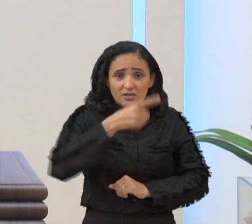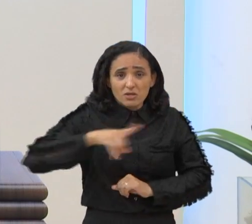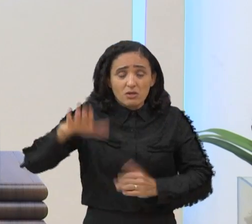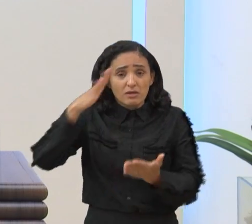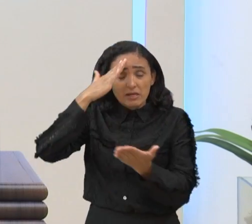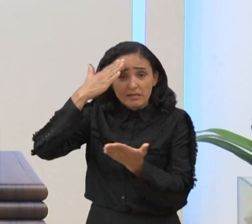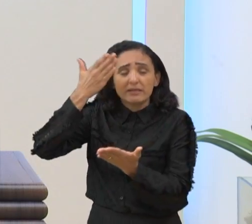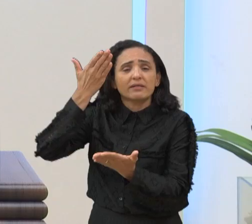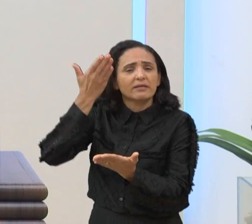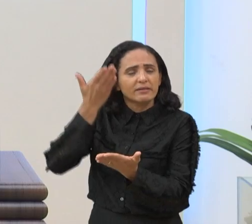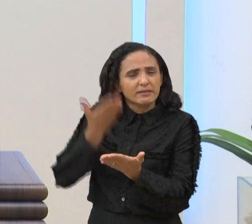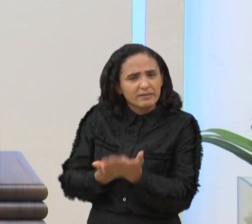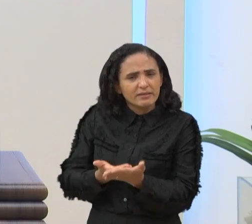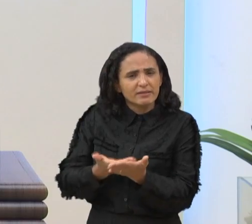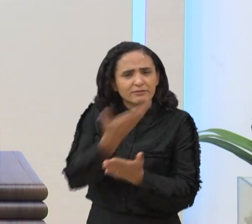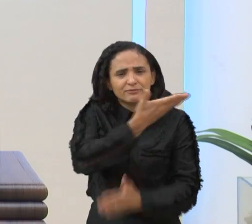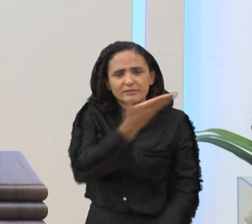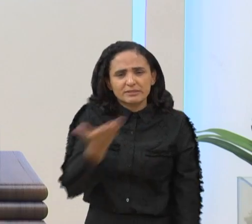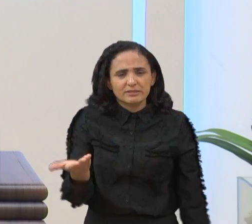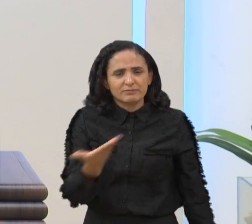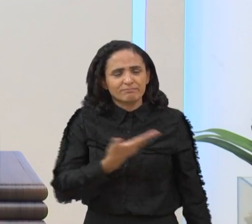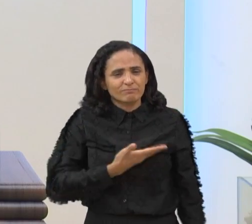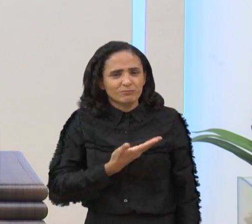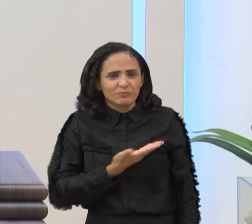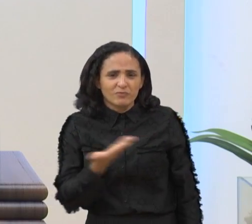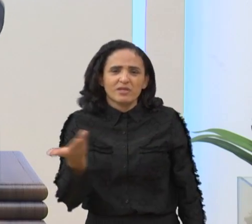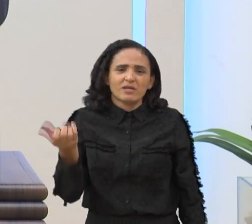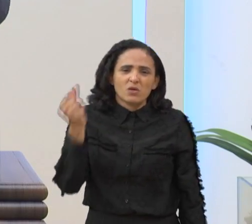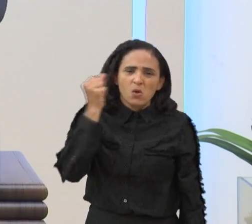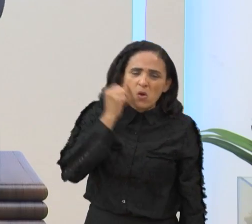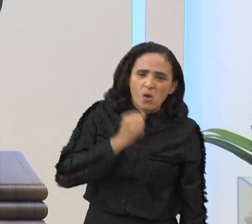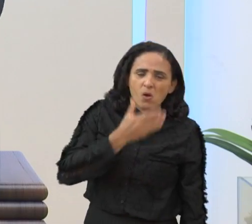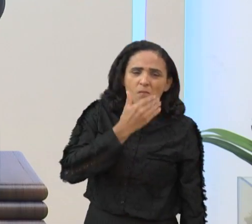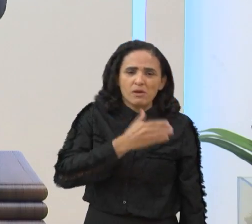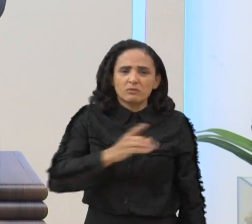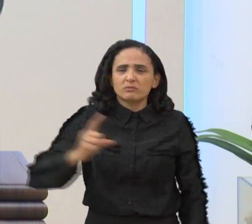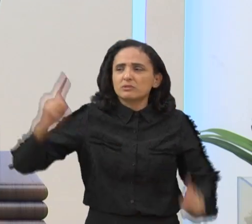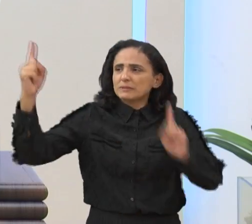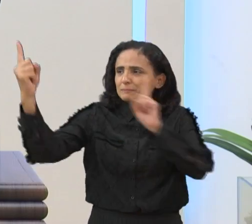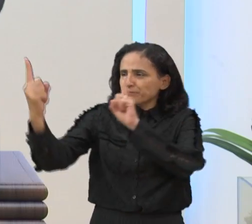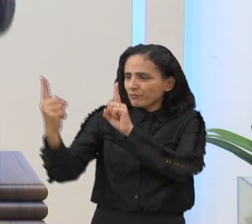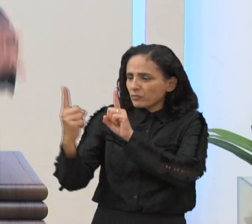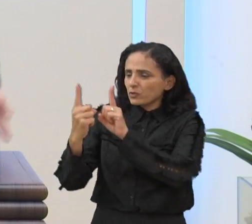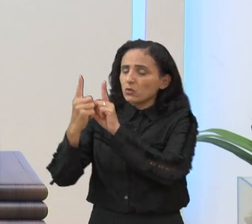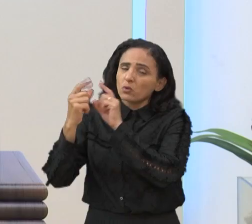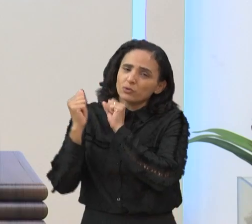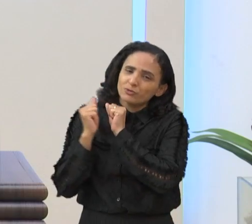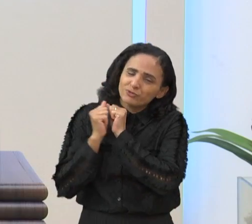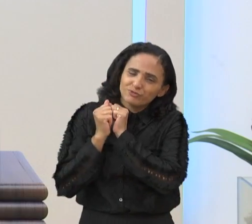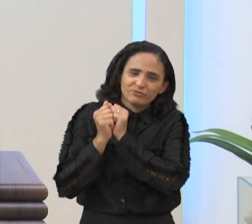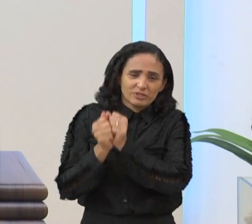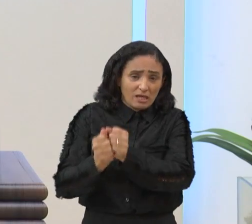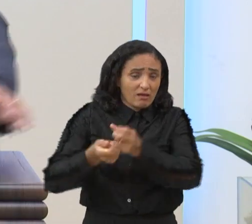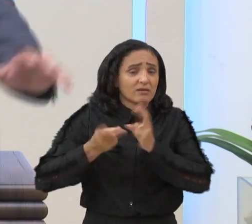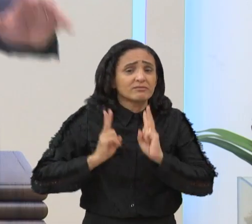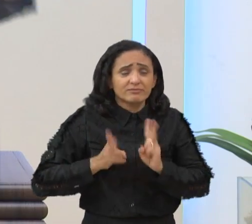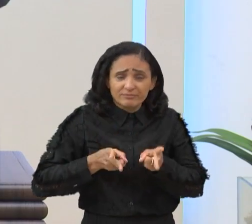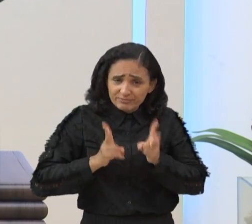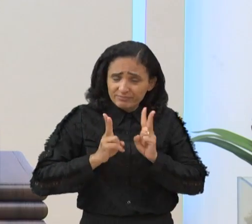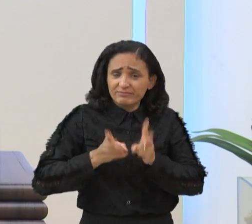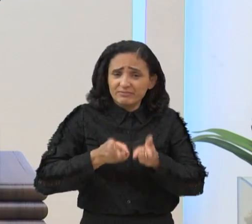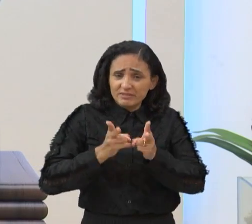meu irmão, meu amigo, que se você der lugar a Jesus na sua vida, se